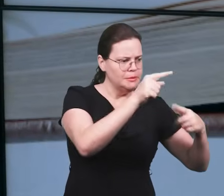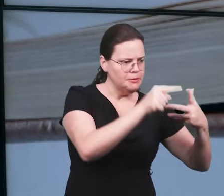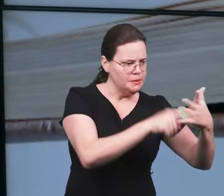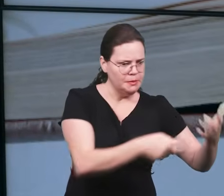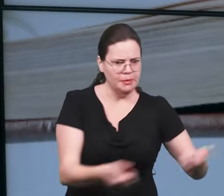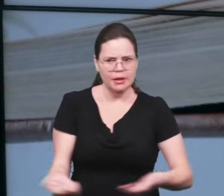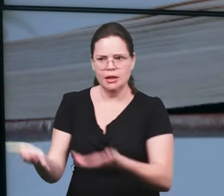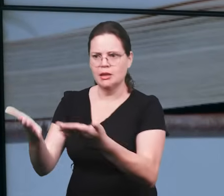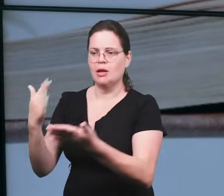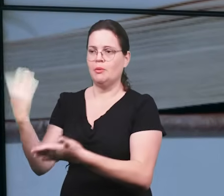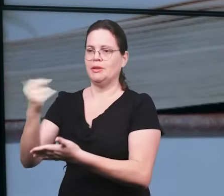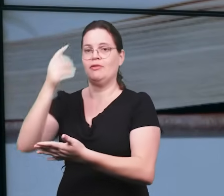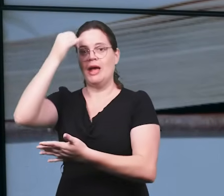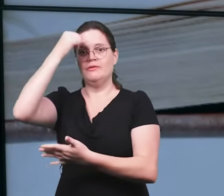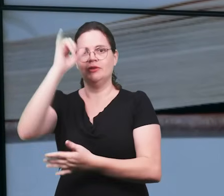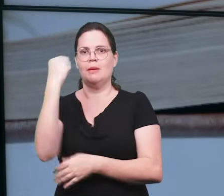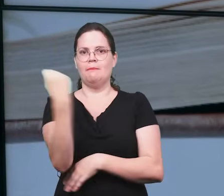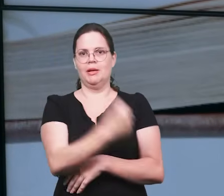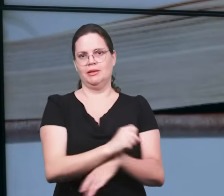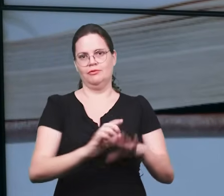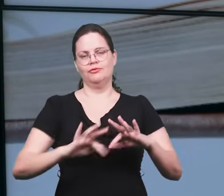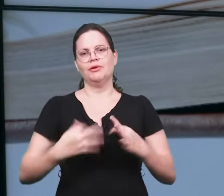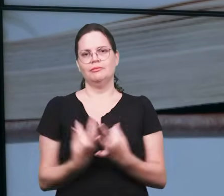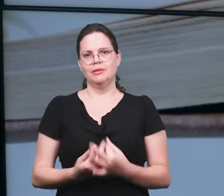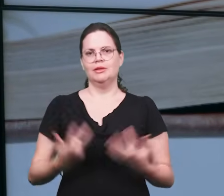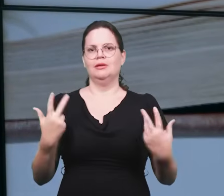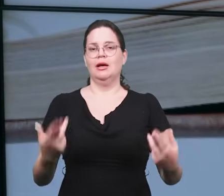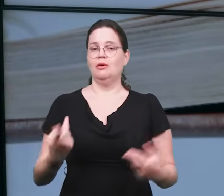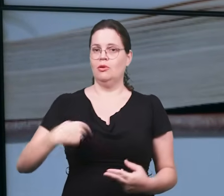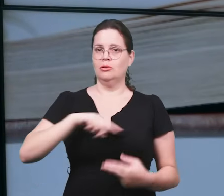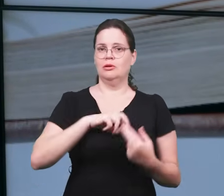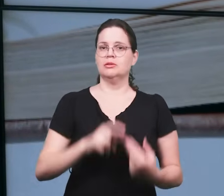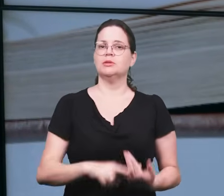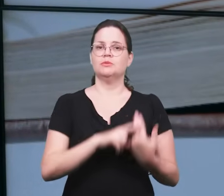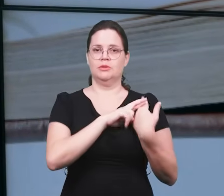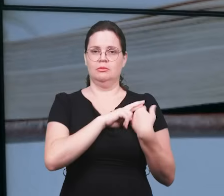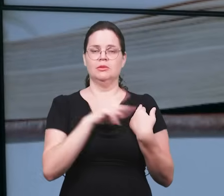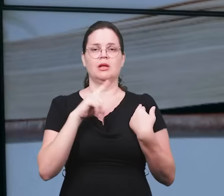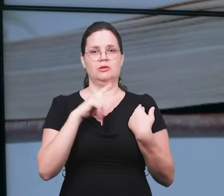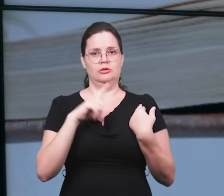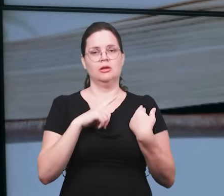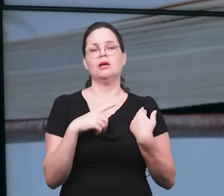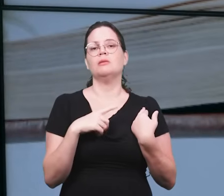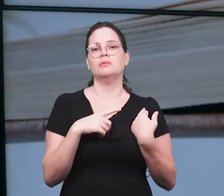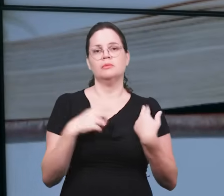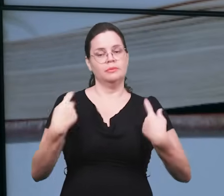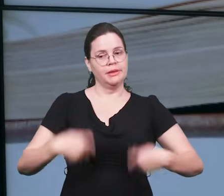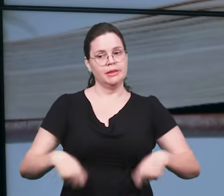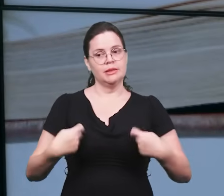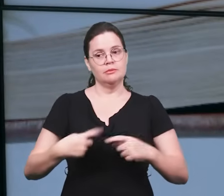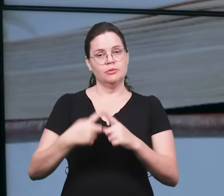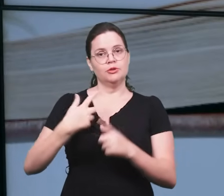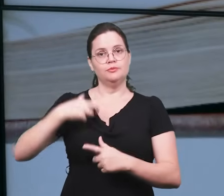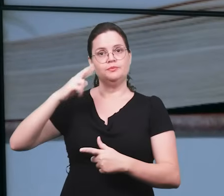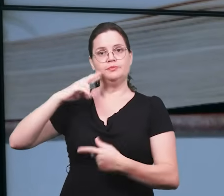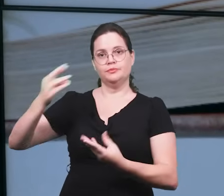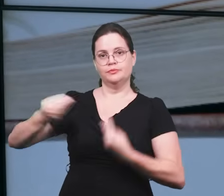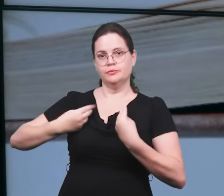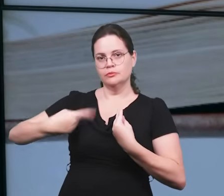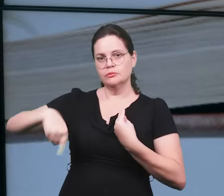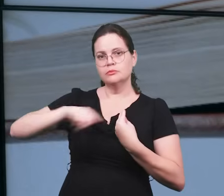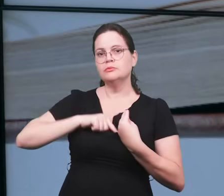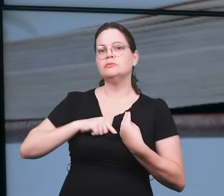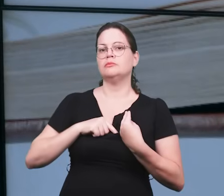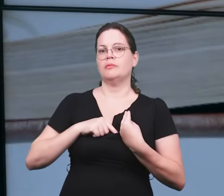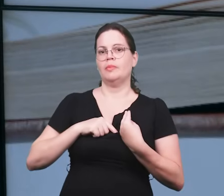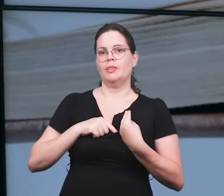na nossa mão para fazer. Nós temos que fazer com responsabilidade. E muitas vezes não dá